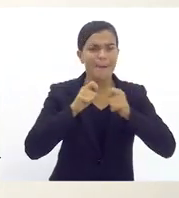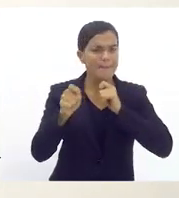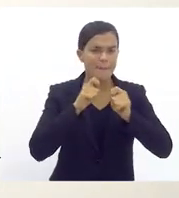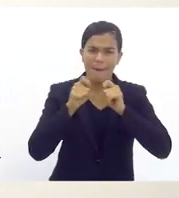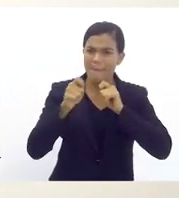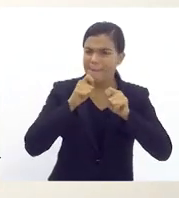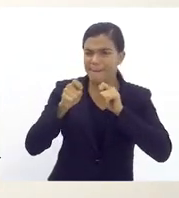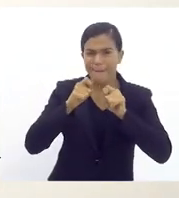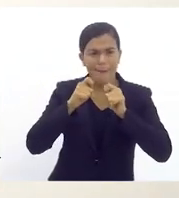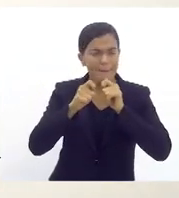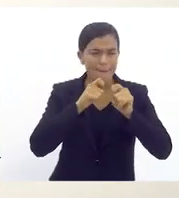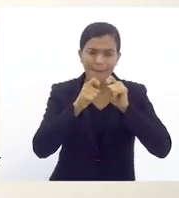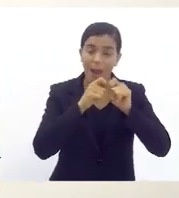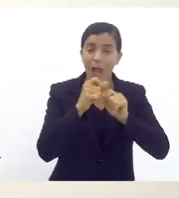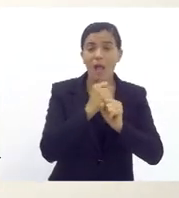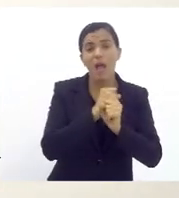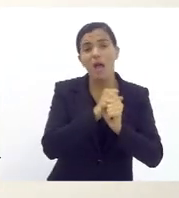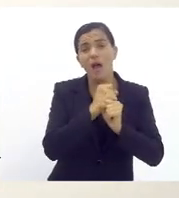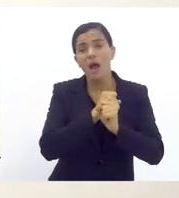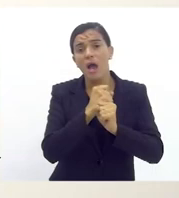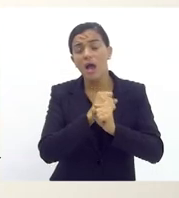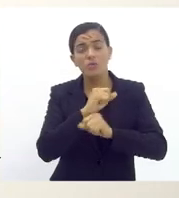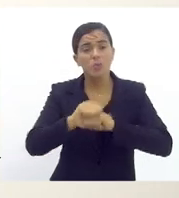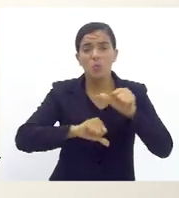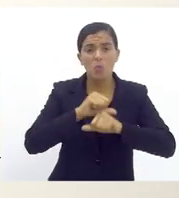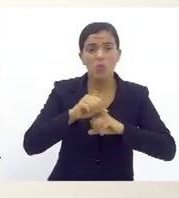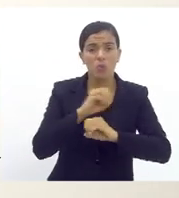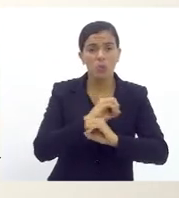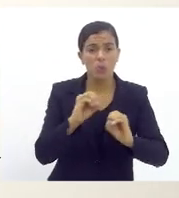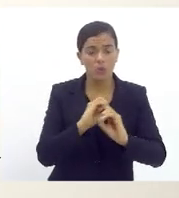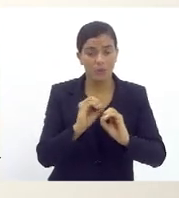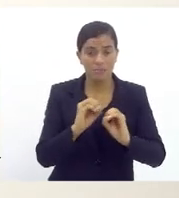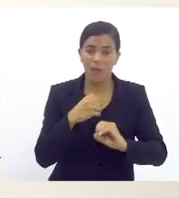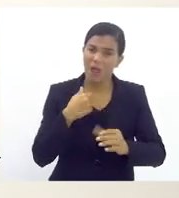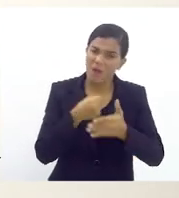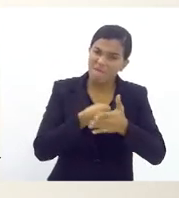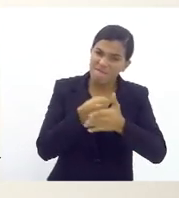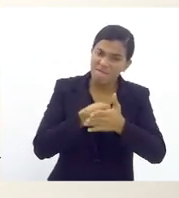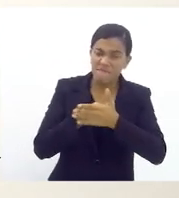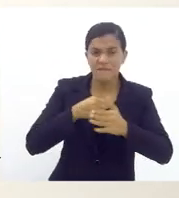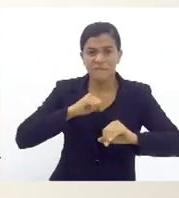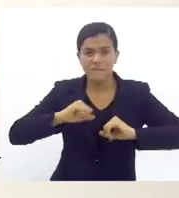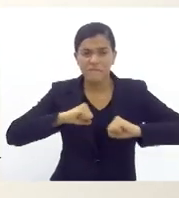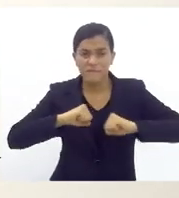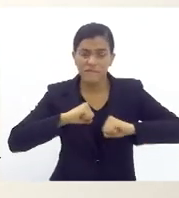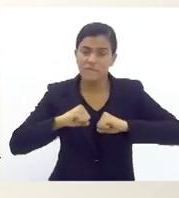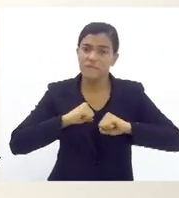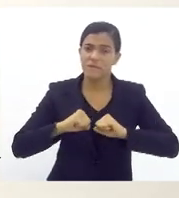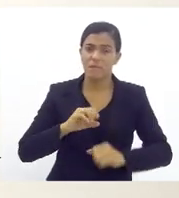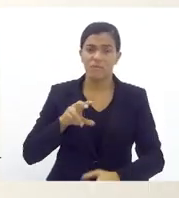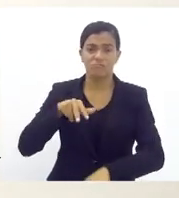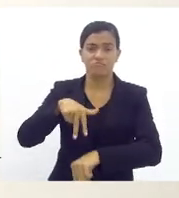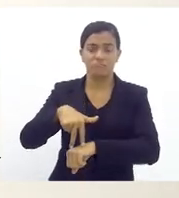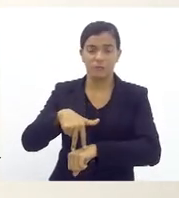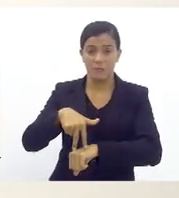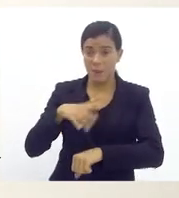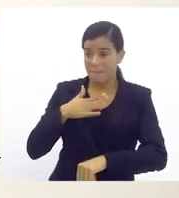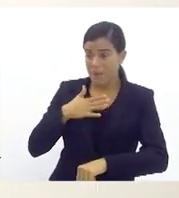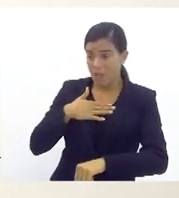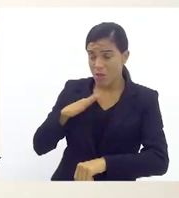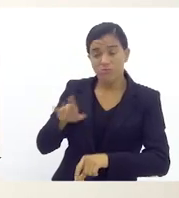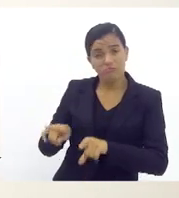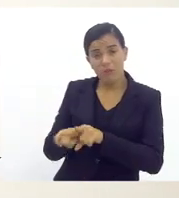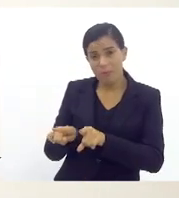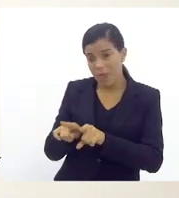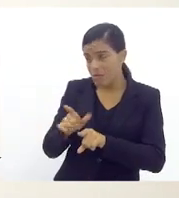que muitos anos se passaram e nada mudou. E eu decidi lutar, sim, por espaço, não só meu, mas de todas nós,